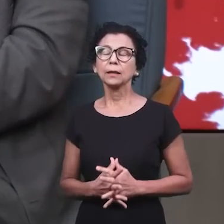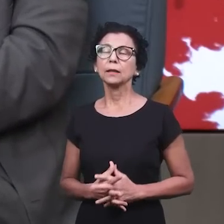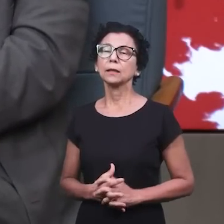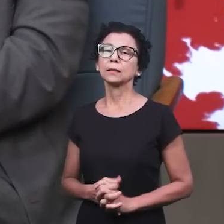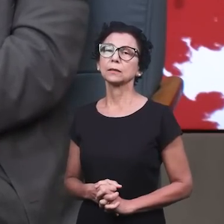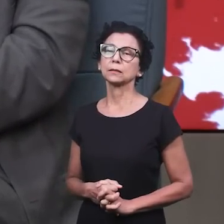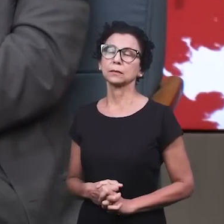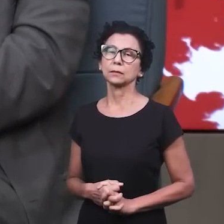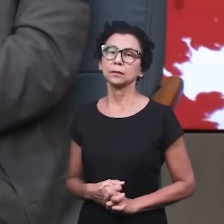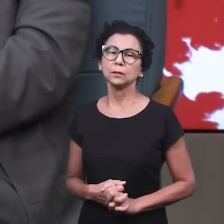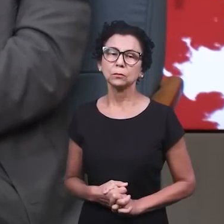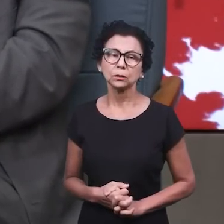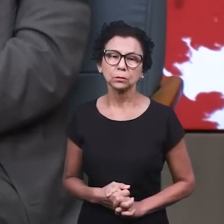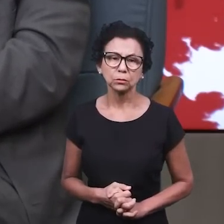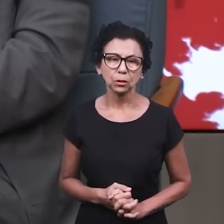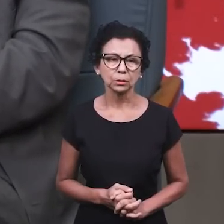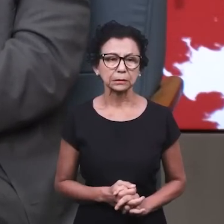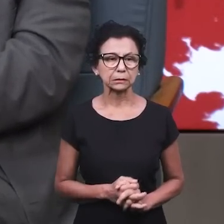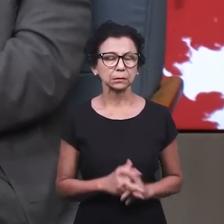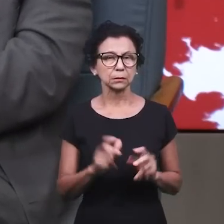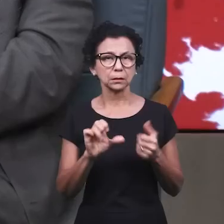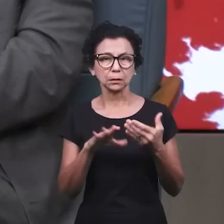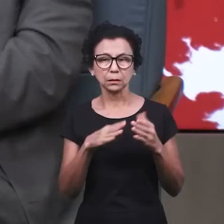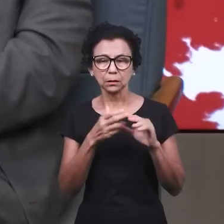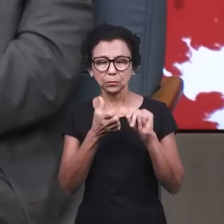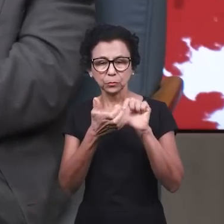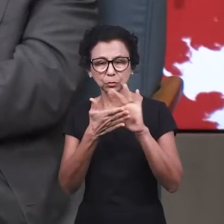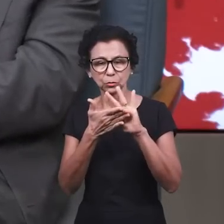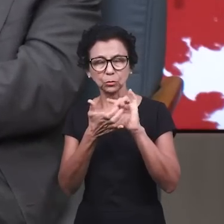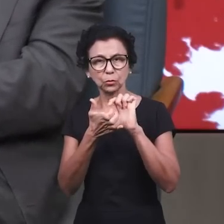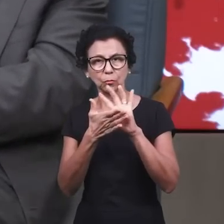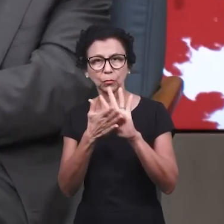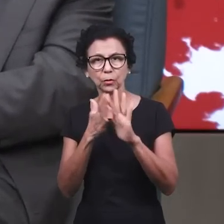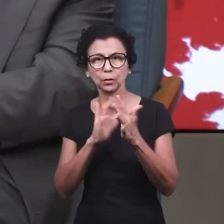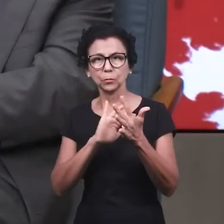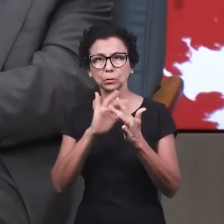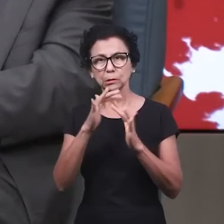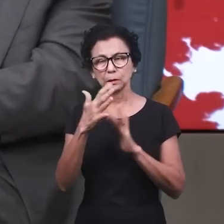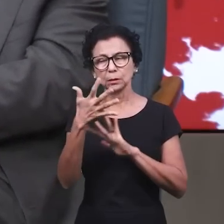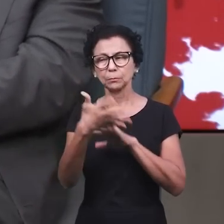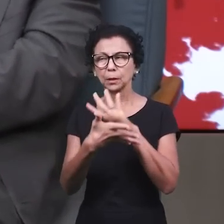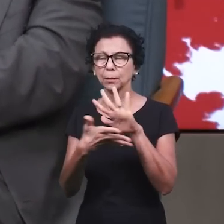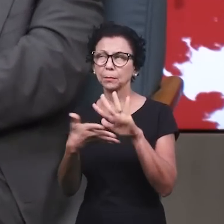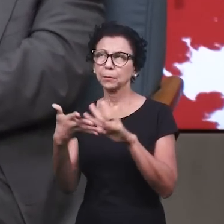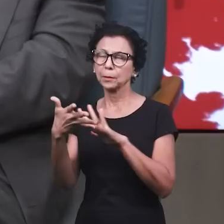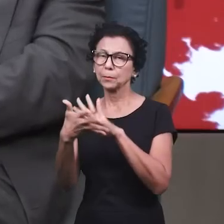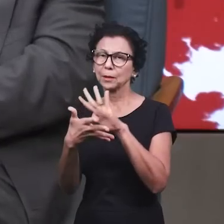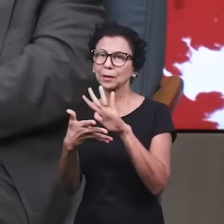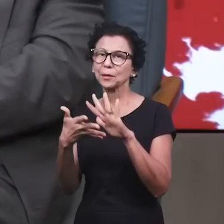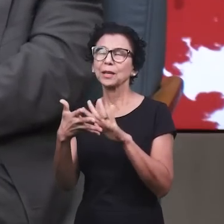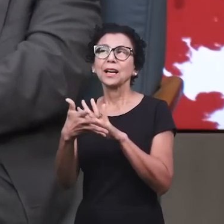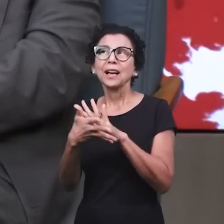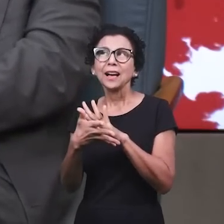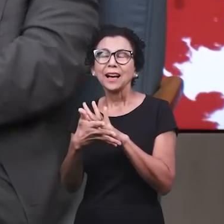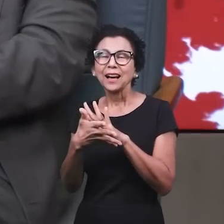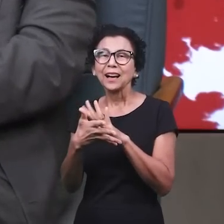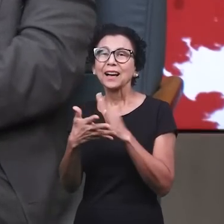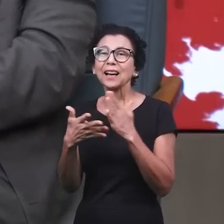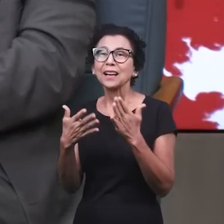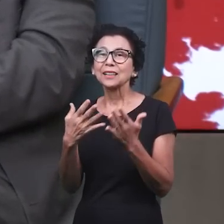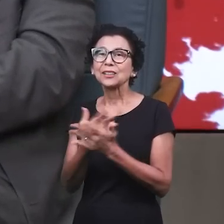o louvor dessa forma, nós propiciamos, nós provocamos